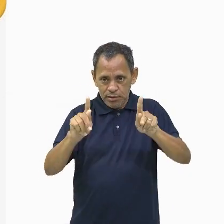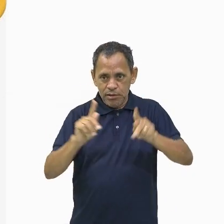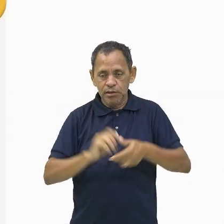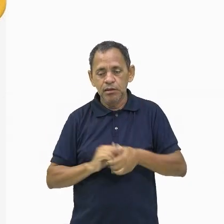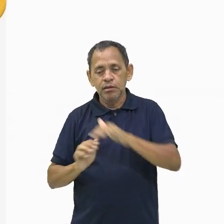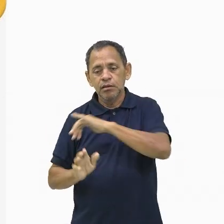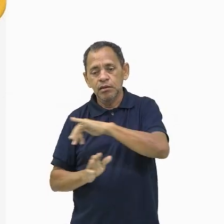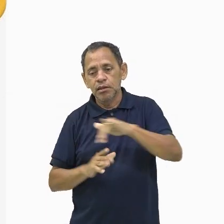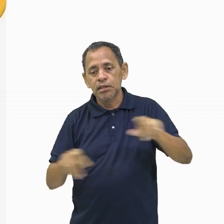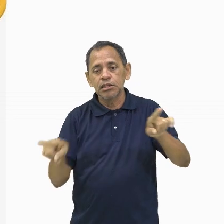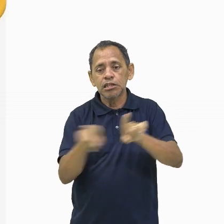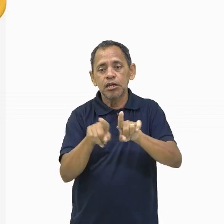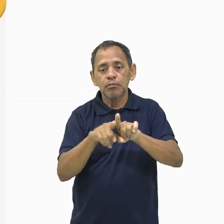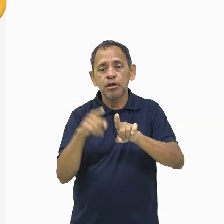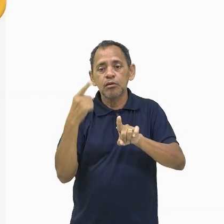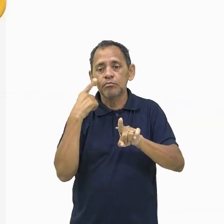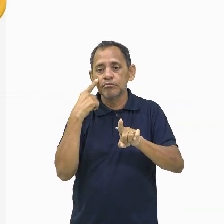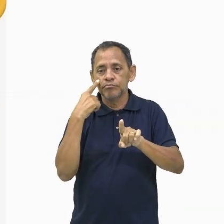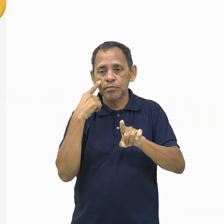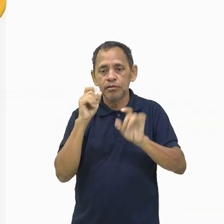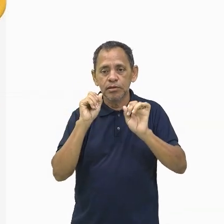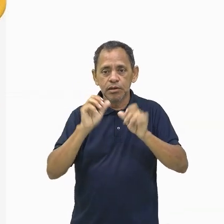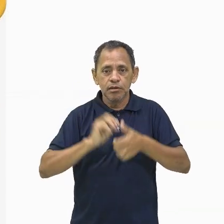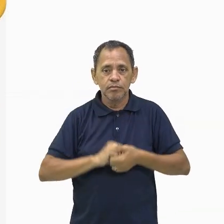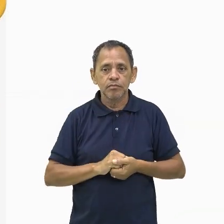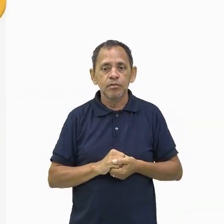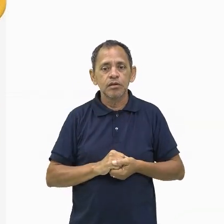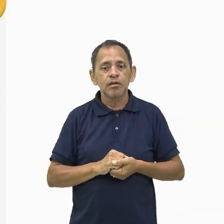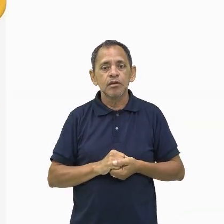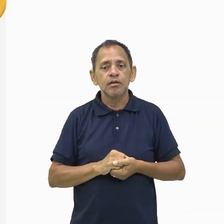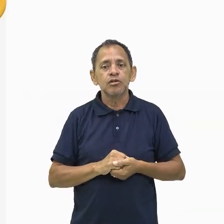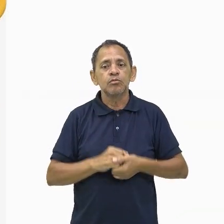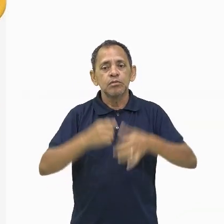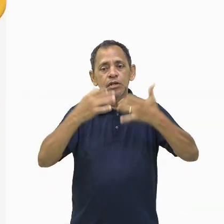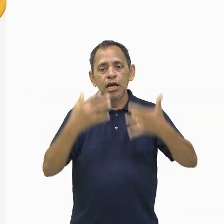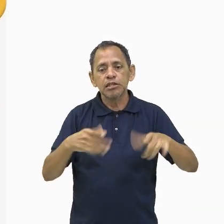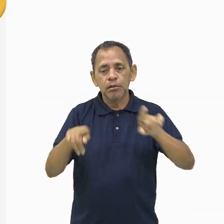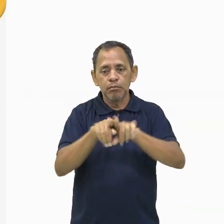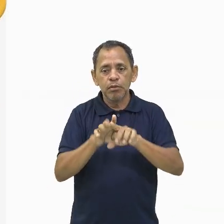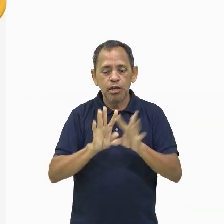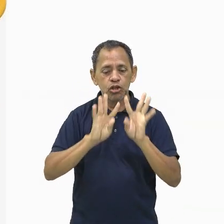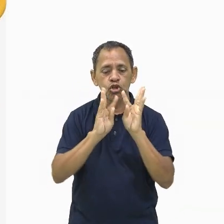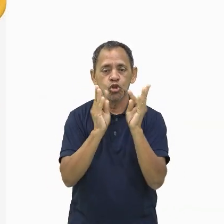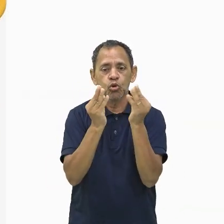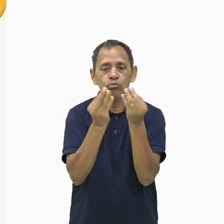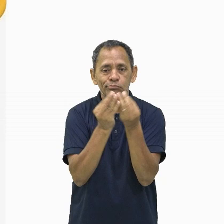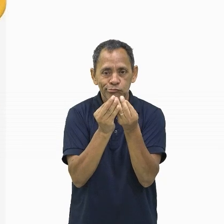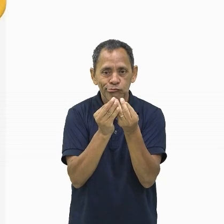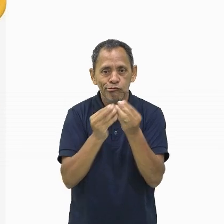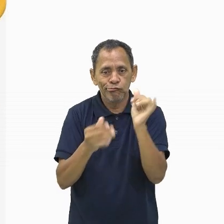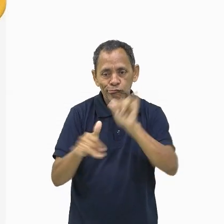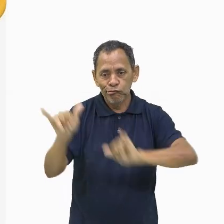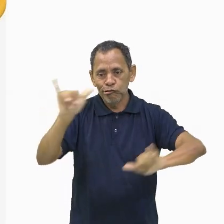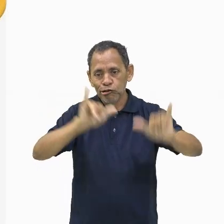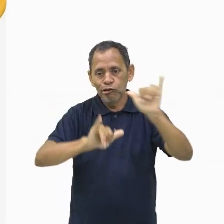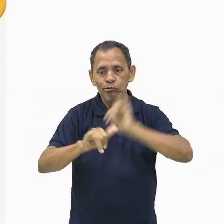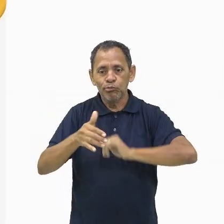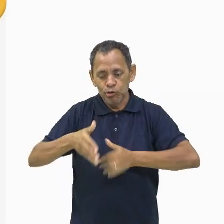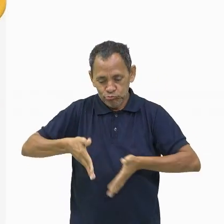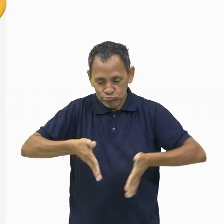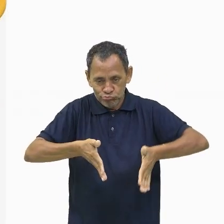disso, observe aqui que eu quero falar um pouco da composição química nos rios,